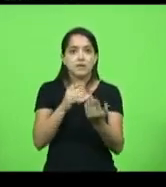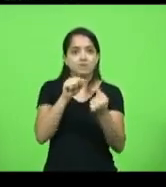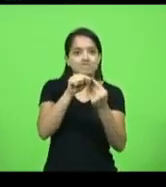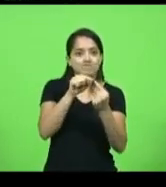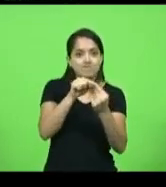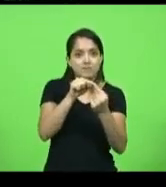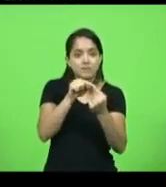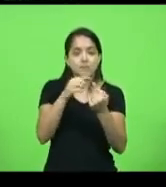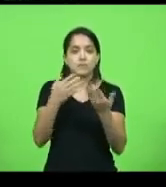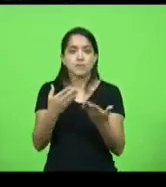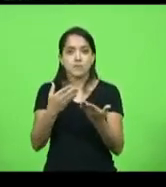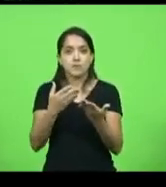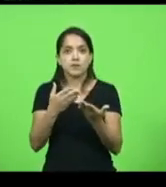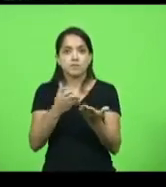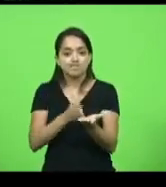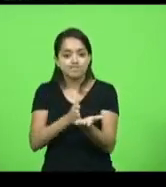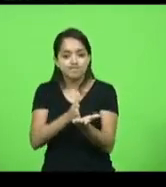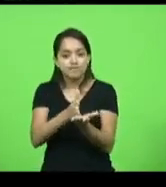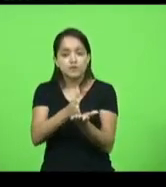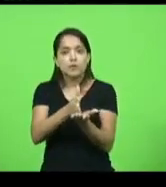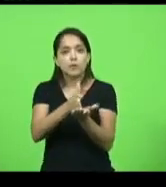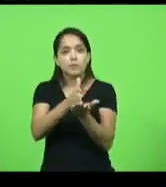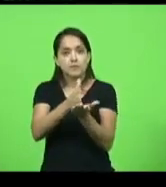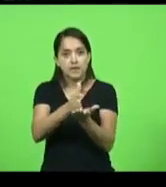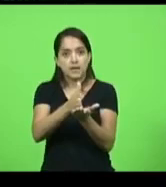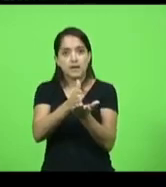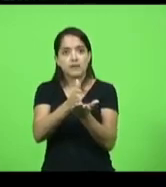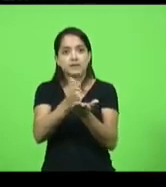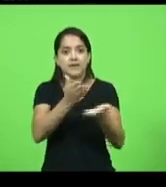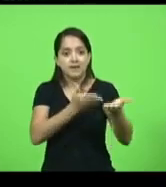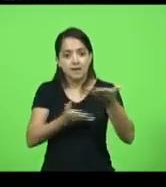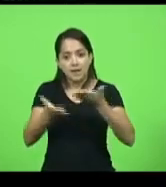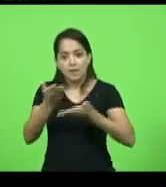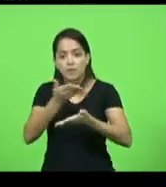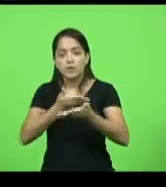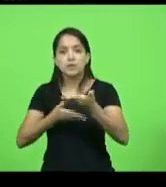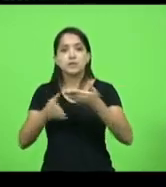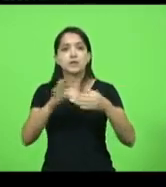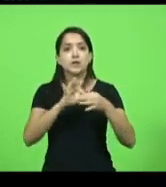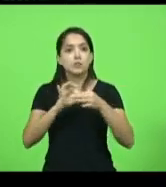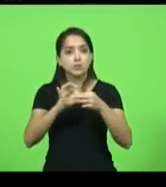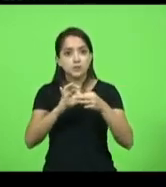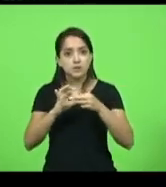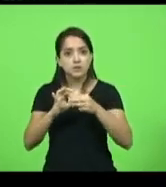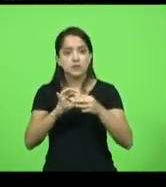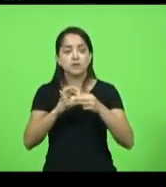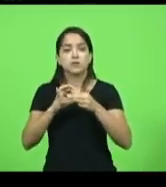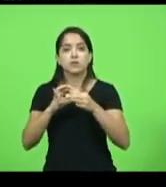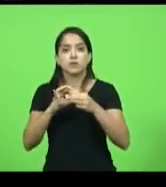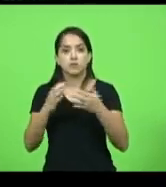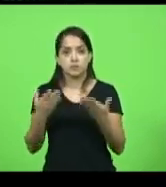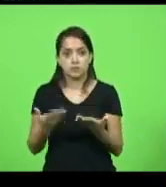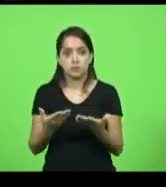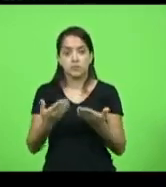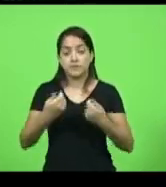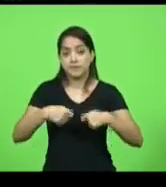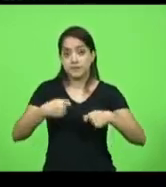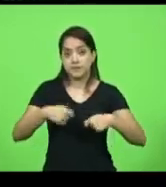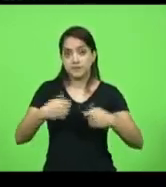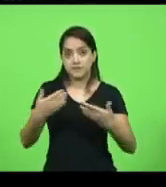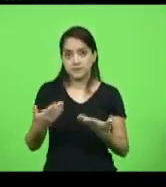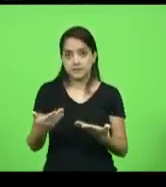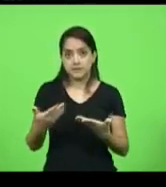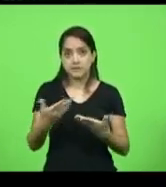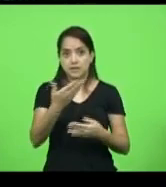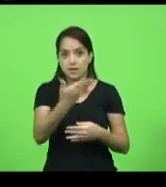caminhar justamente nessa harmonia que esses anos todos estamos caminhando, e o parlamento produz harmonia. O maior